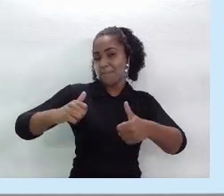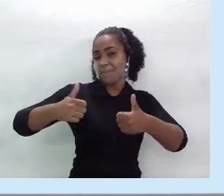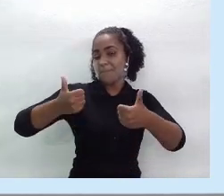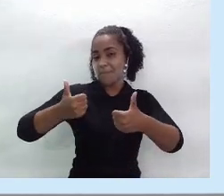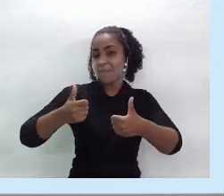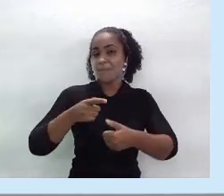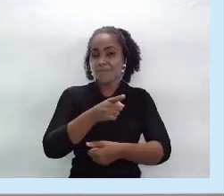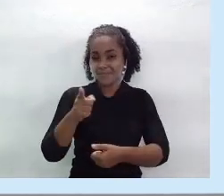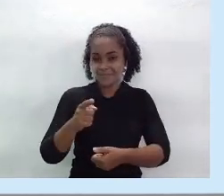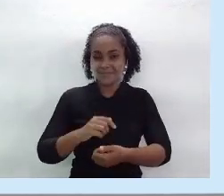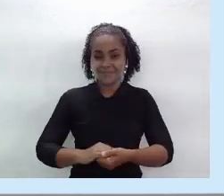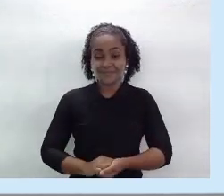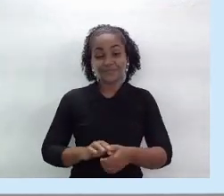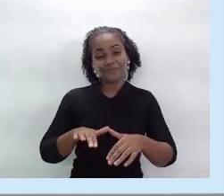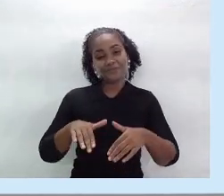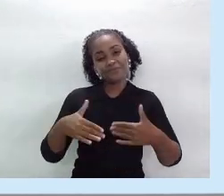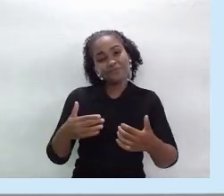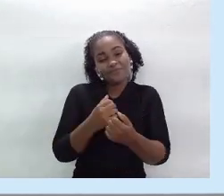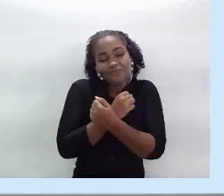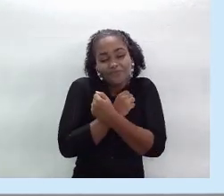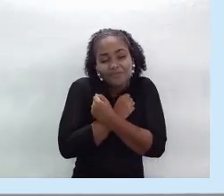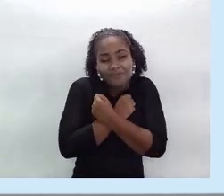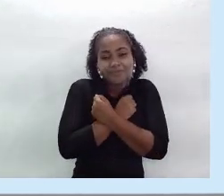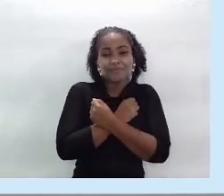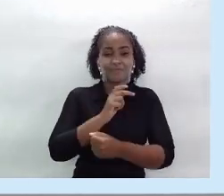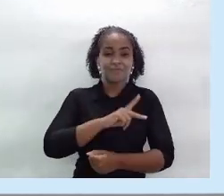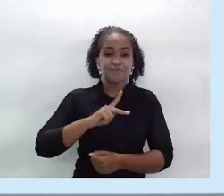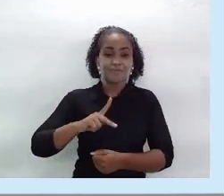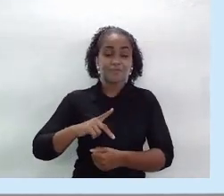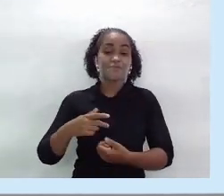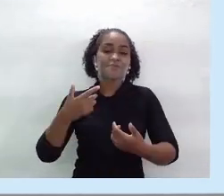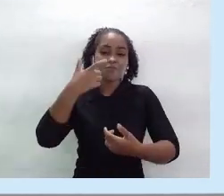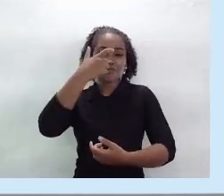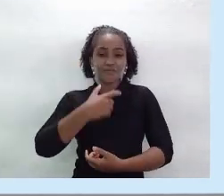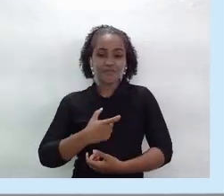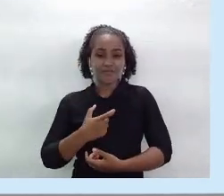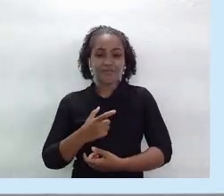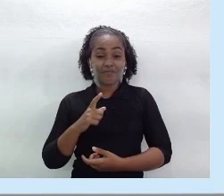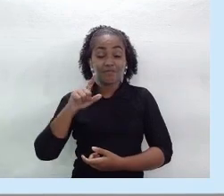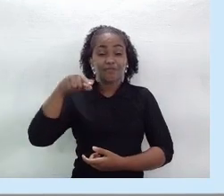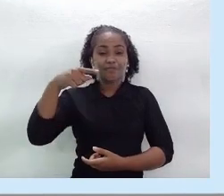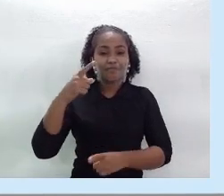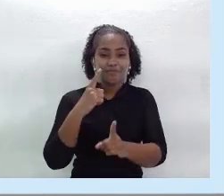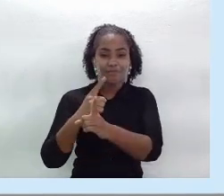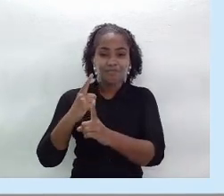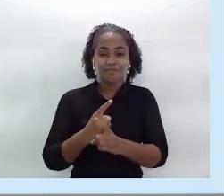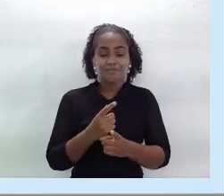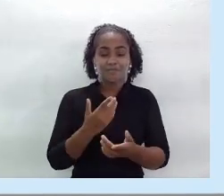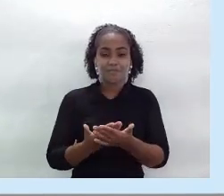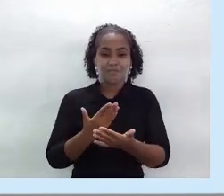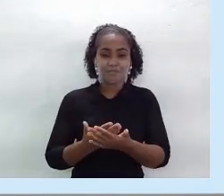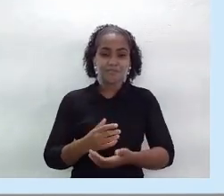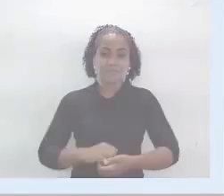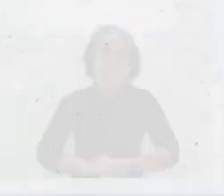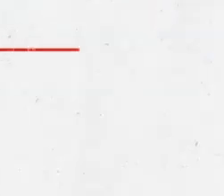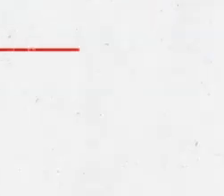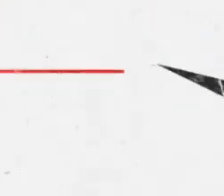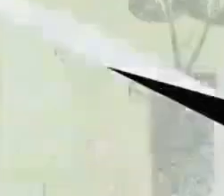para vocês. Então, um grande abraço do professor aqui e a gente se encontra na nossa próxima aula.